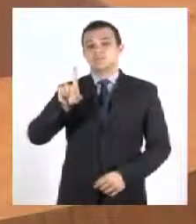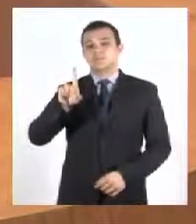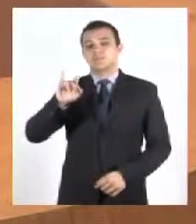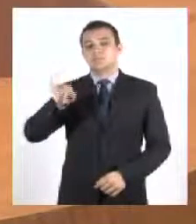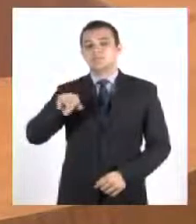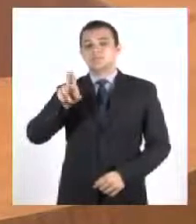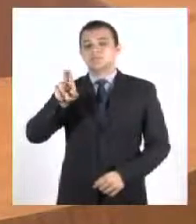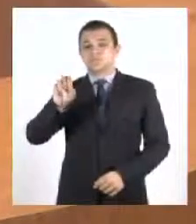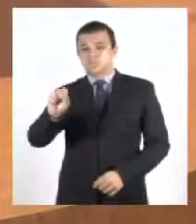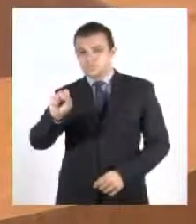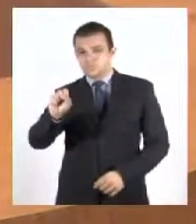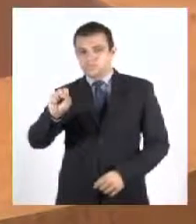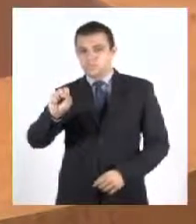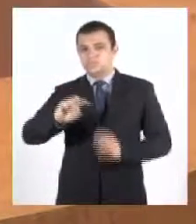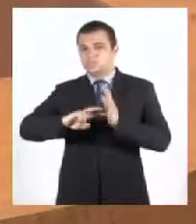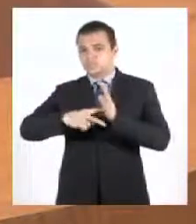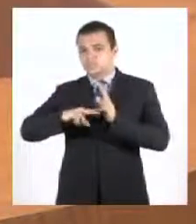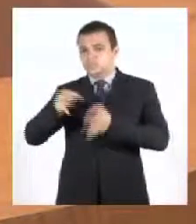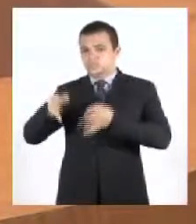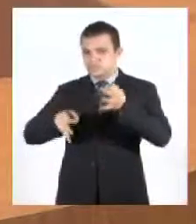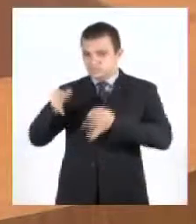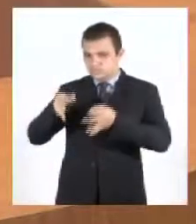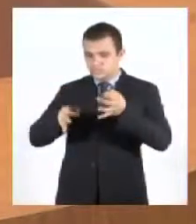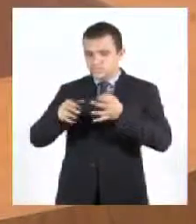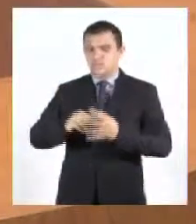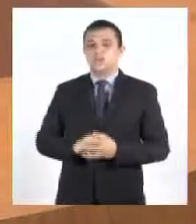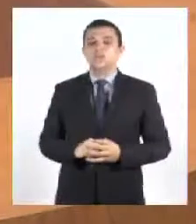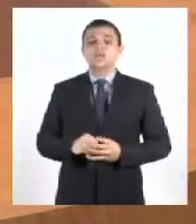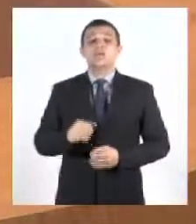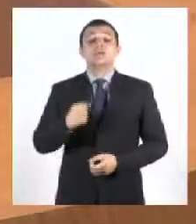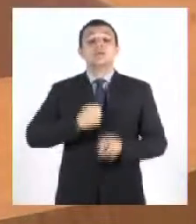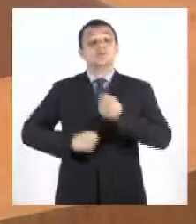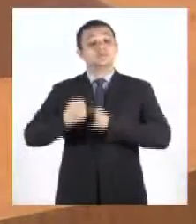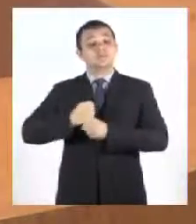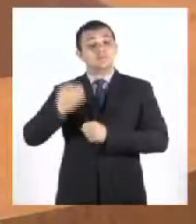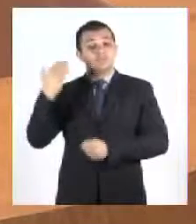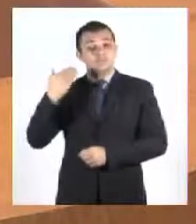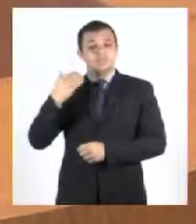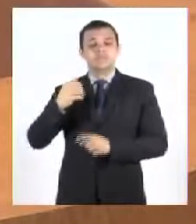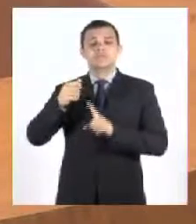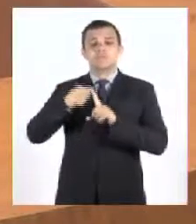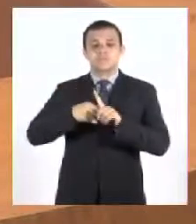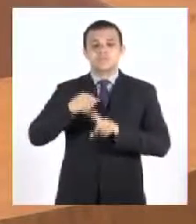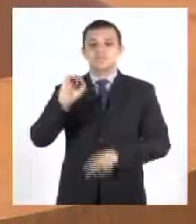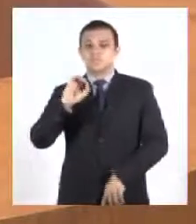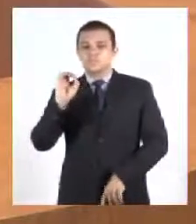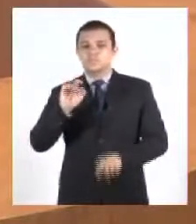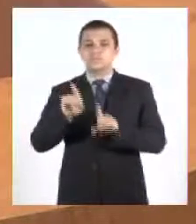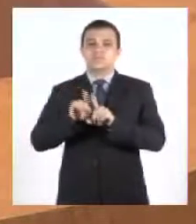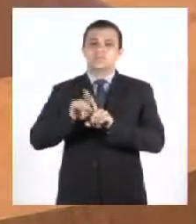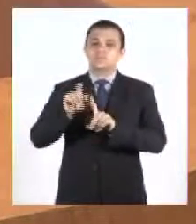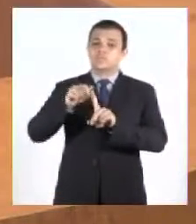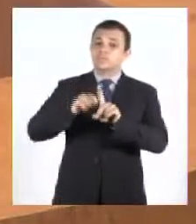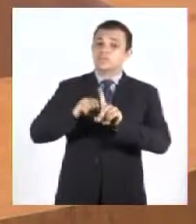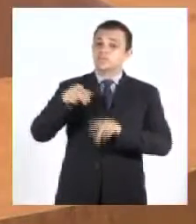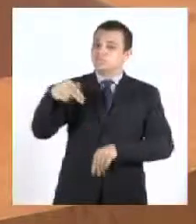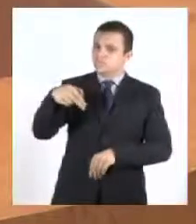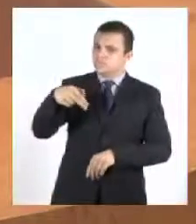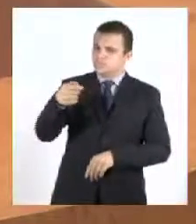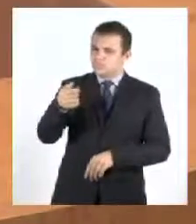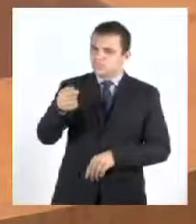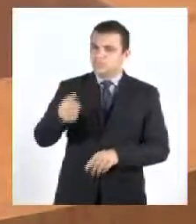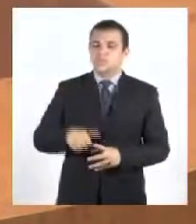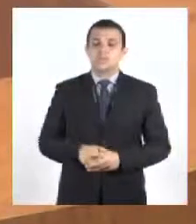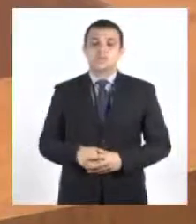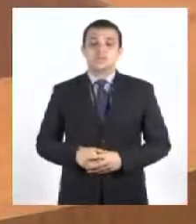passado, mais precisamente outubro e uma parte de novembro, os servidores da justiça